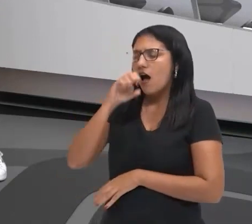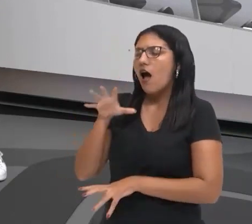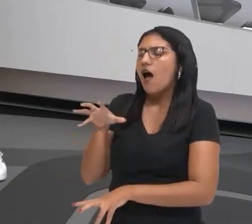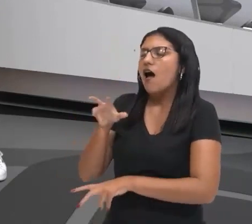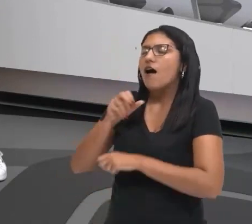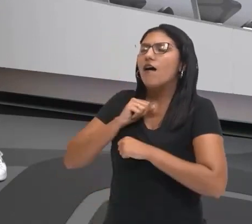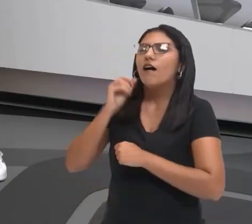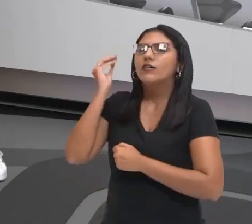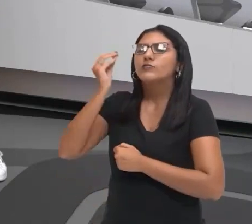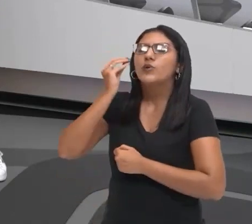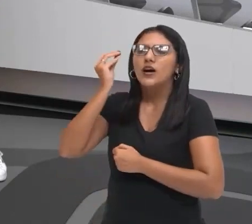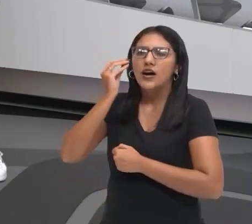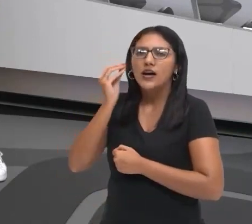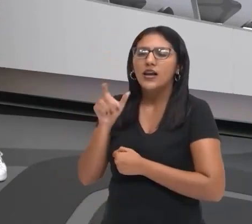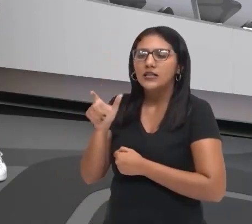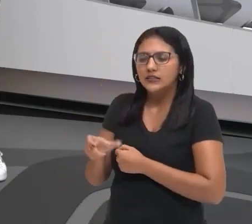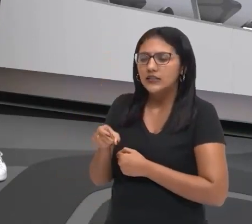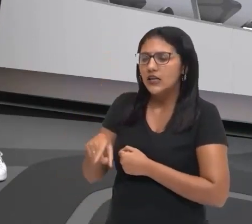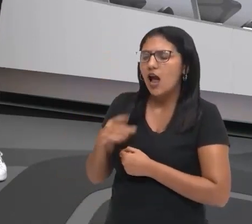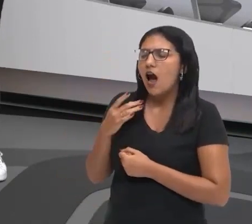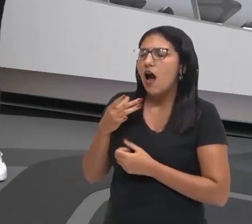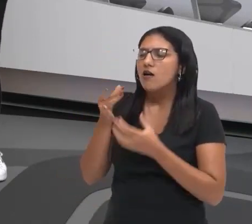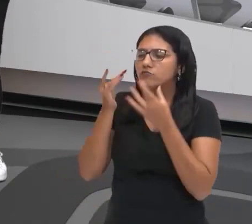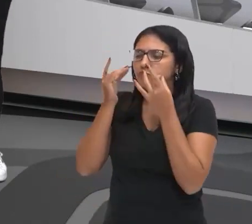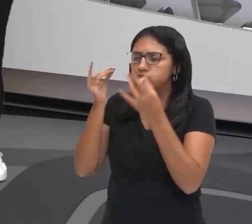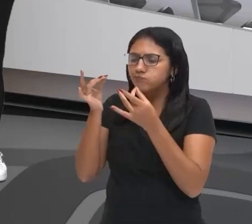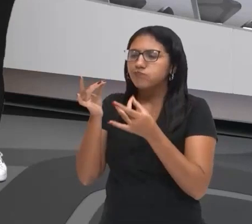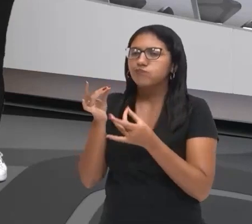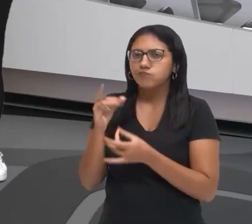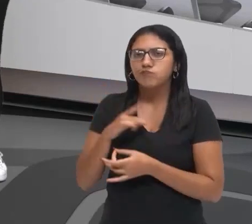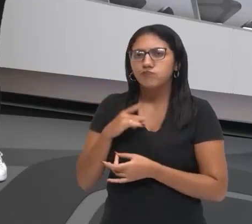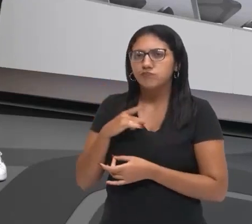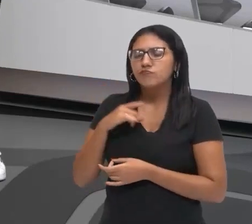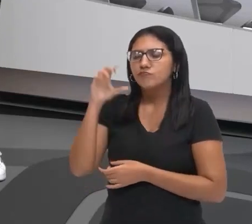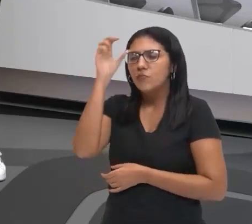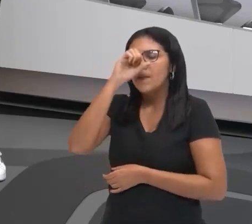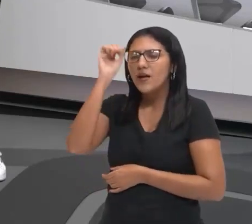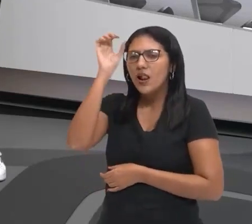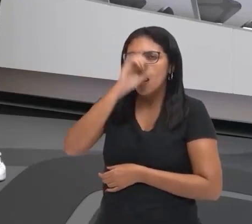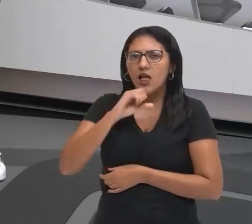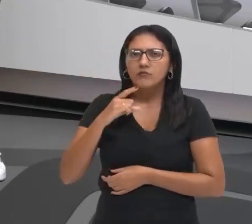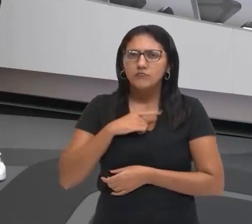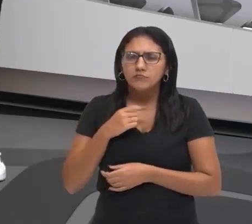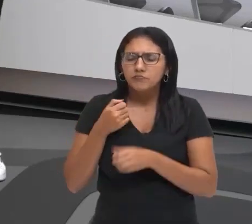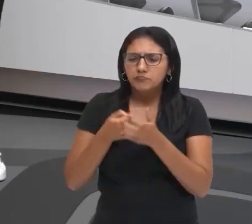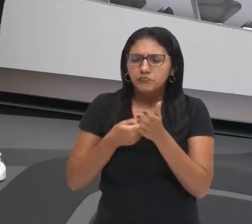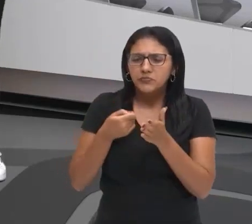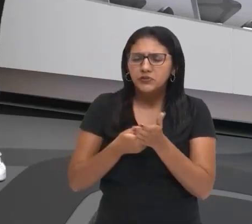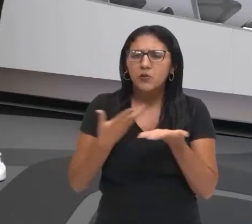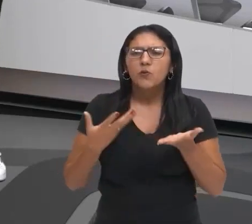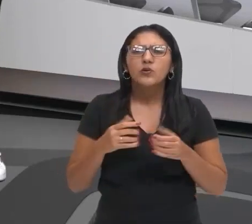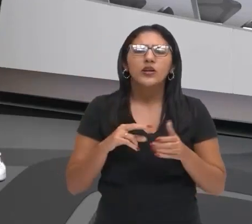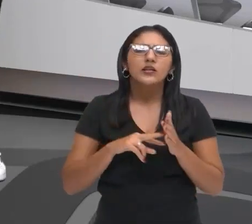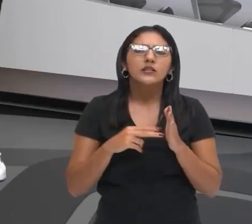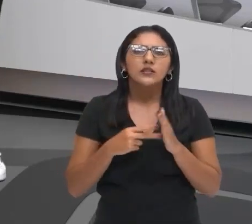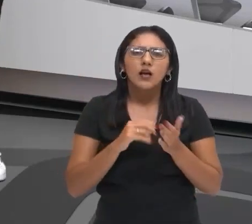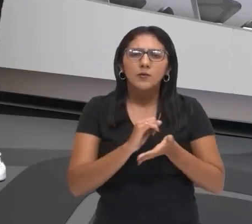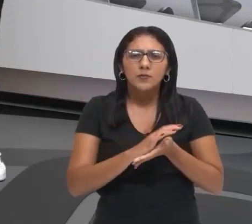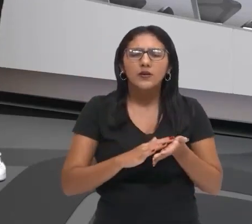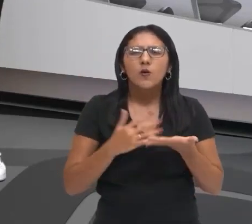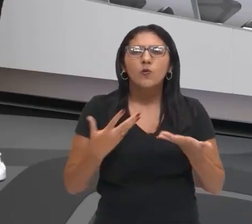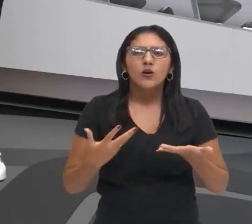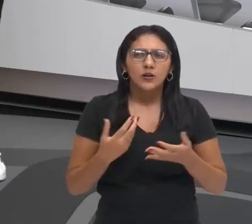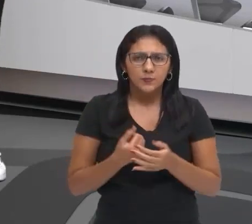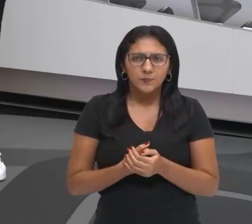as outras experiências, porque ele vai estar fortalecendo o seu conhecimento. Quando ele repete, o que é o exercício? O exercício é